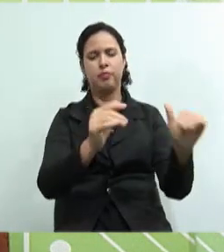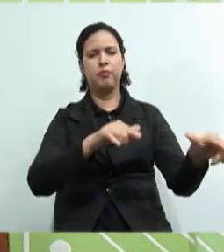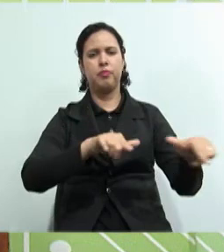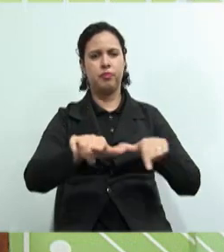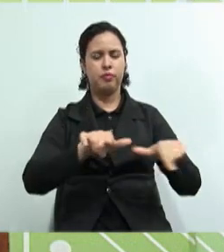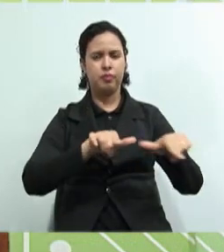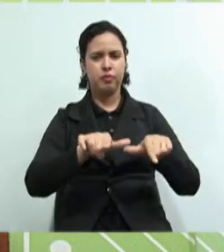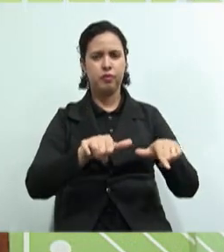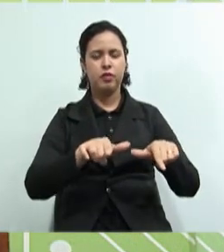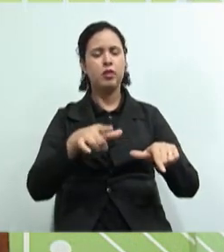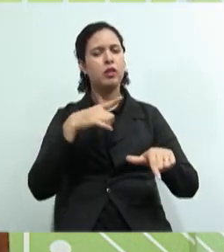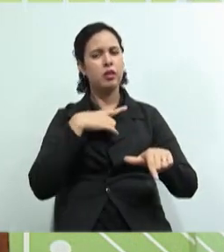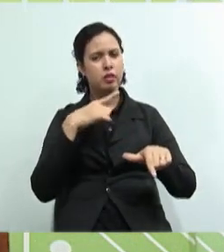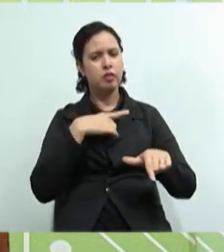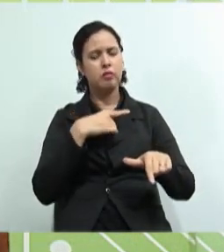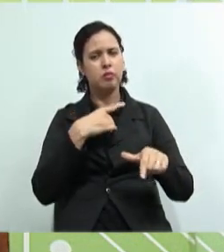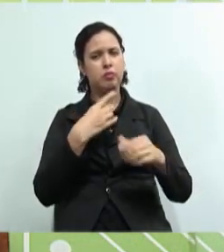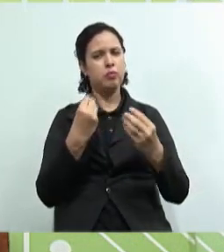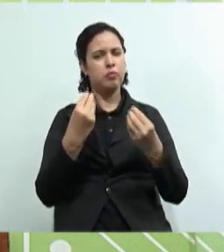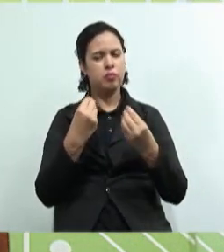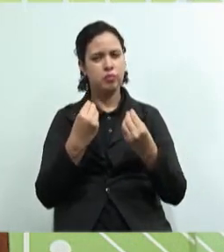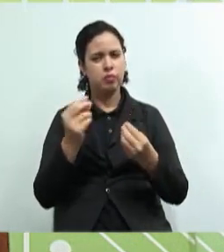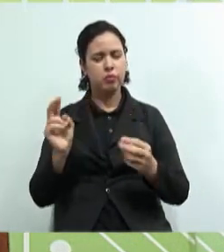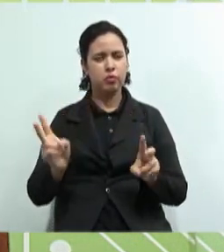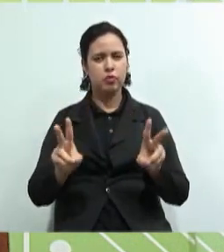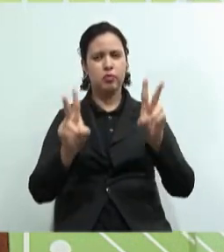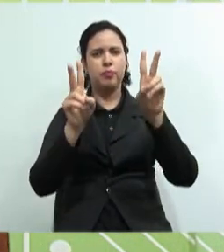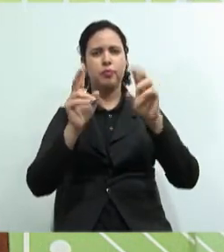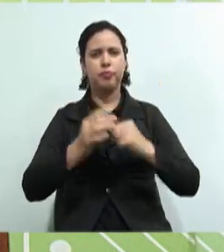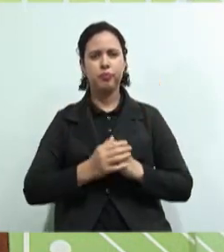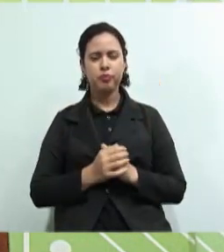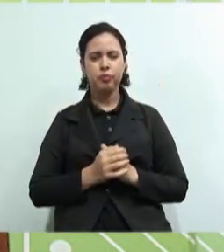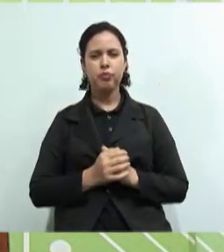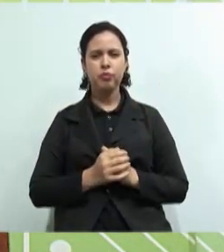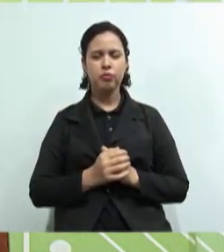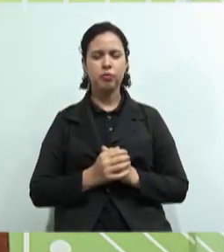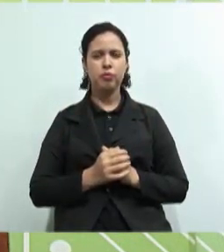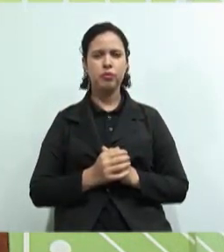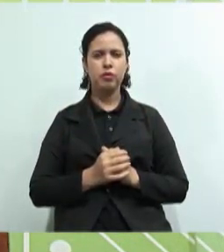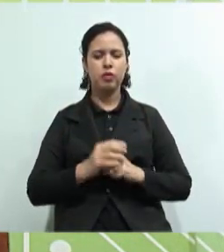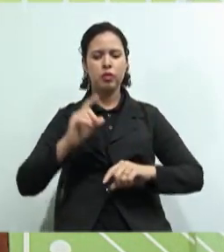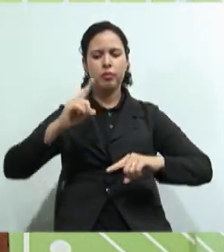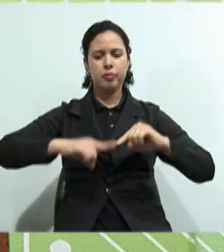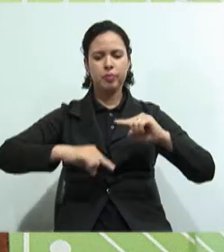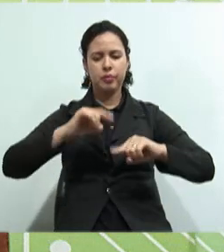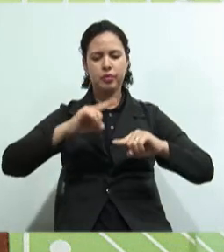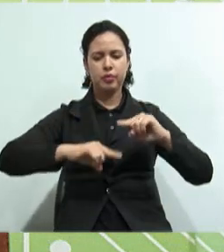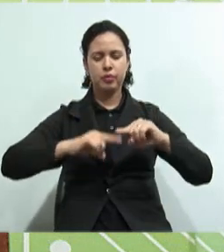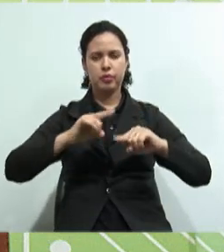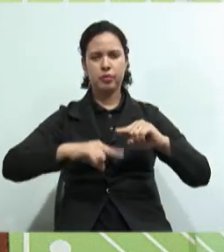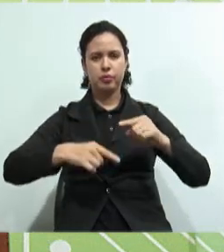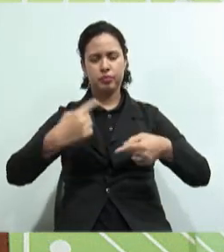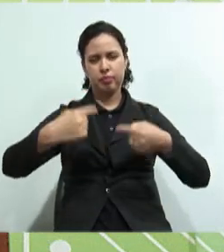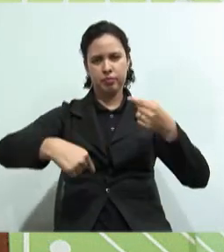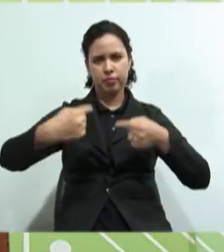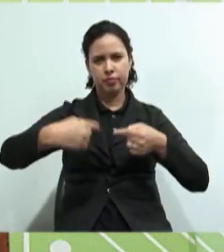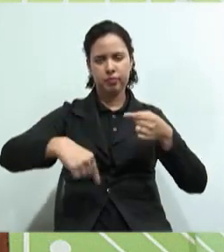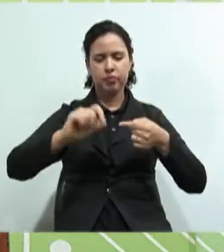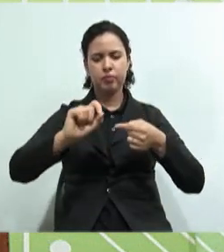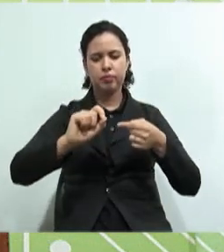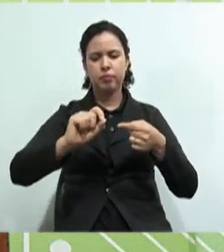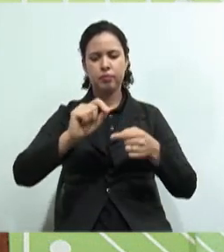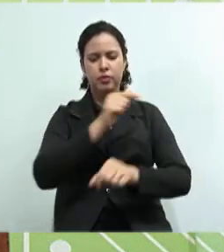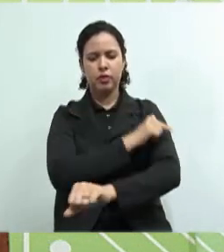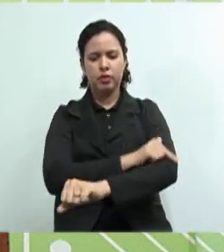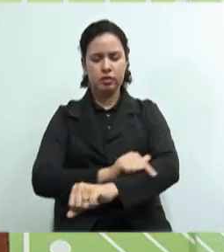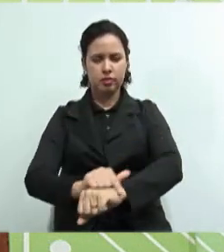assim, muito reconhecimento. Né? Alguns outros produtos assim que vão discutir essa questão ambiental, respeito às